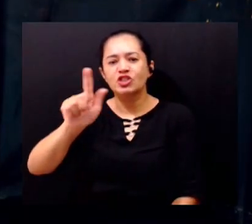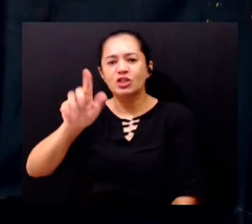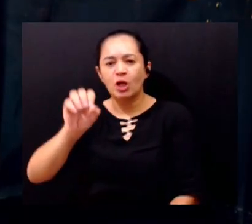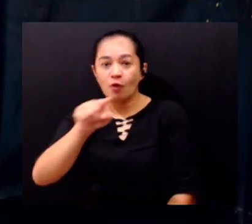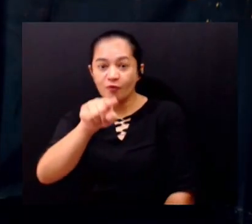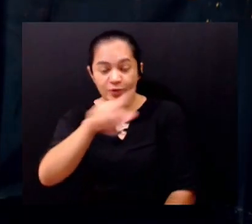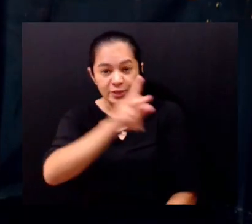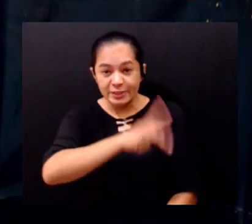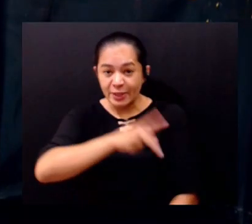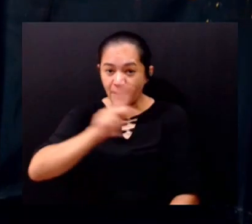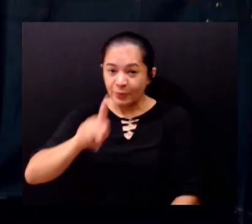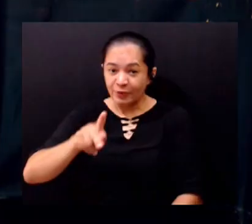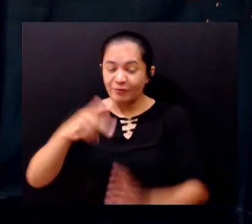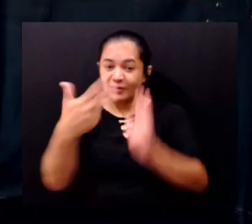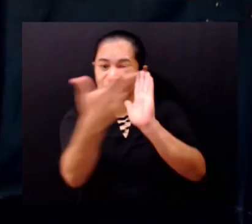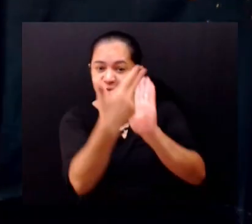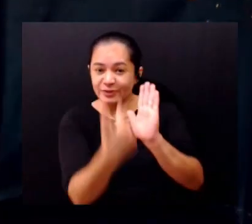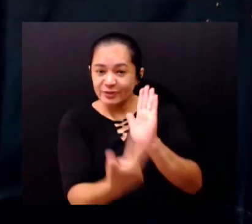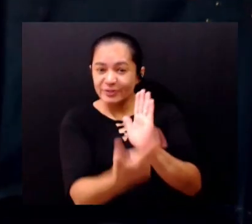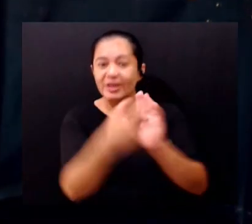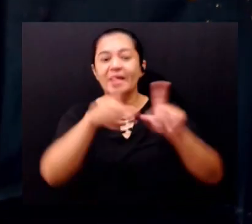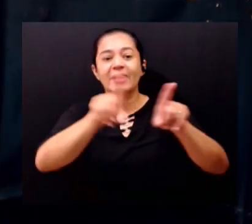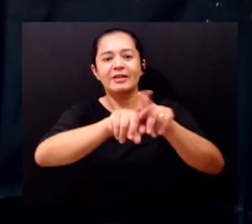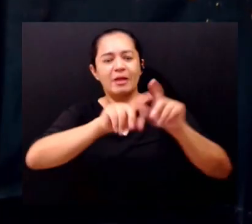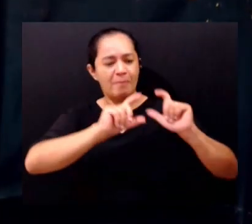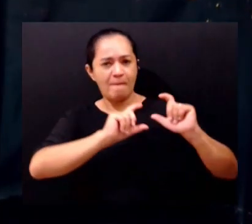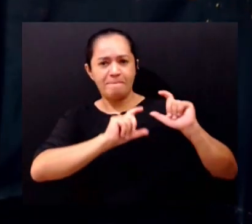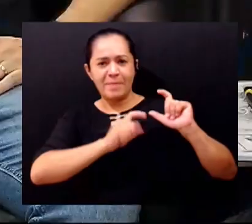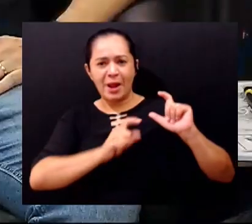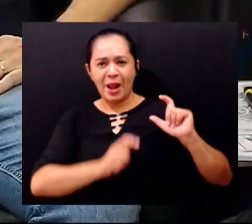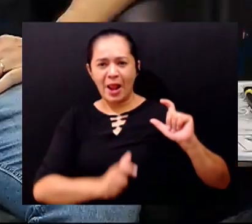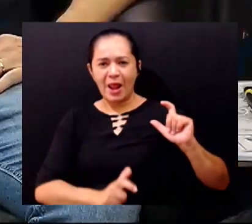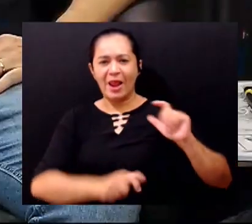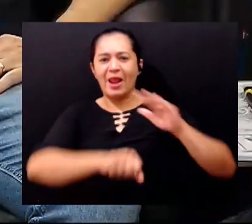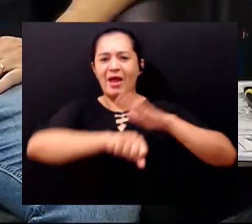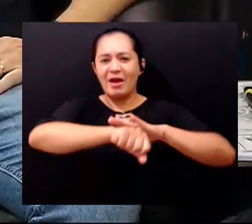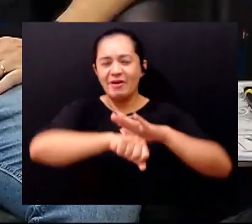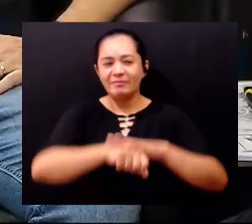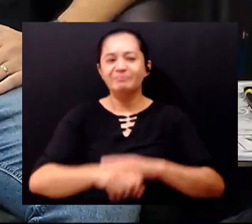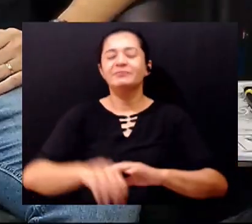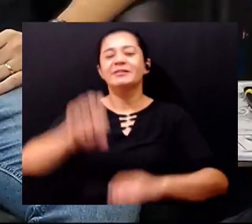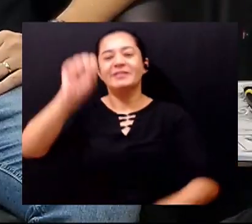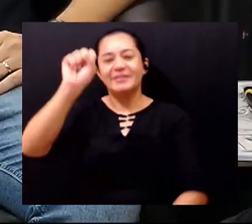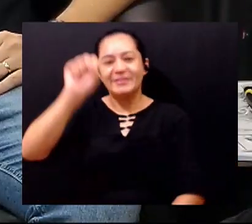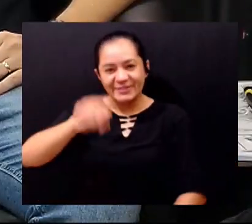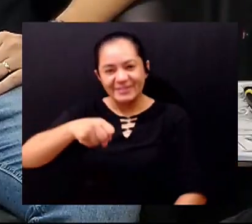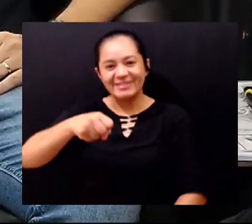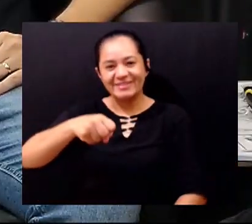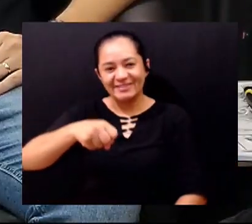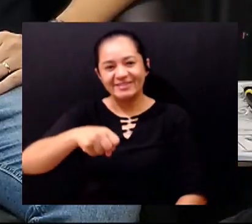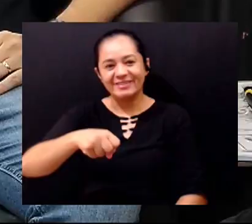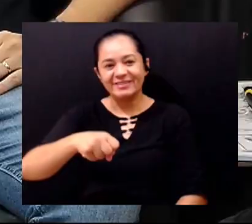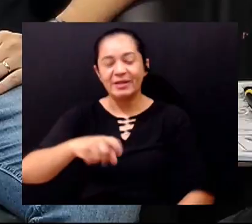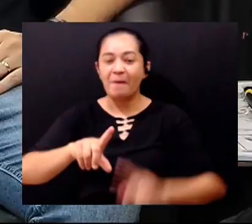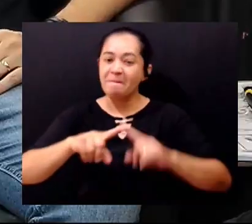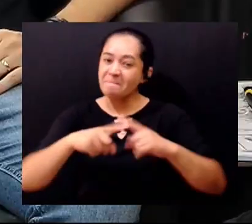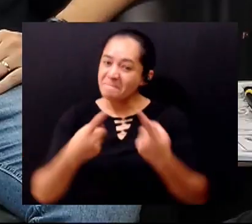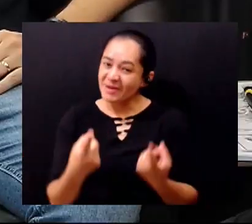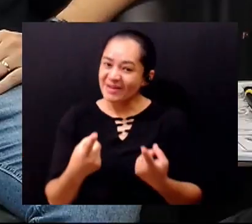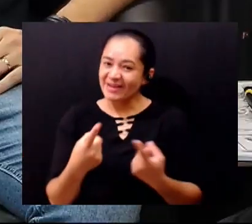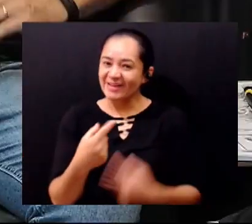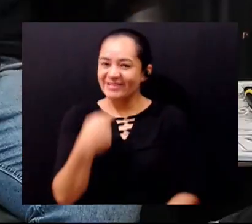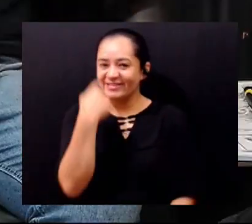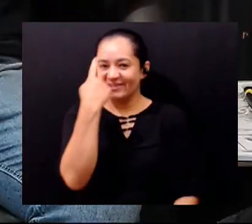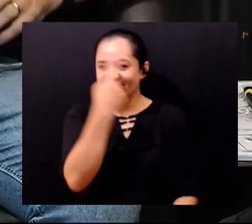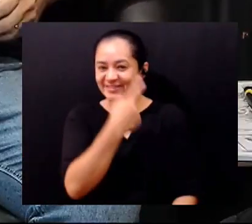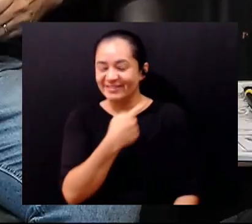ilustrador e é quadrinista, é tudo isso tão novo assim? Exatamente, pois é, então. Não, mas a cara engana, né? Ah, na idade, né? Eu vai. sempre